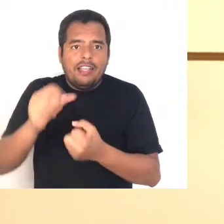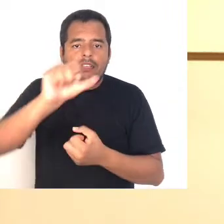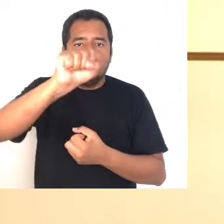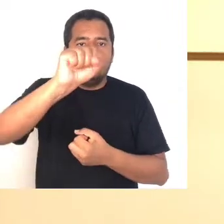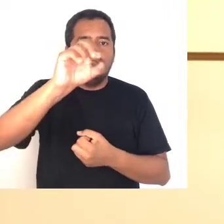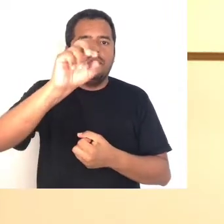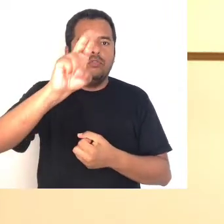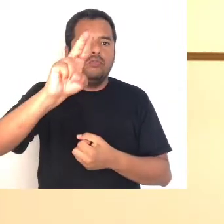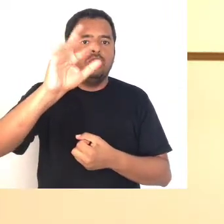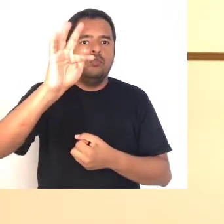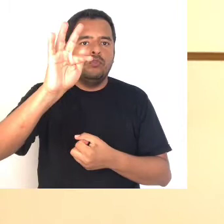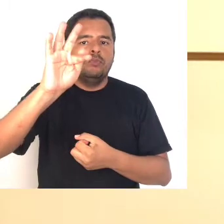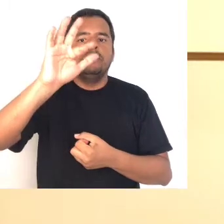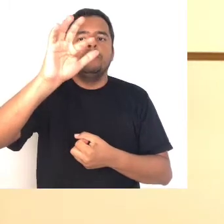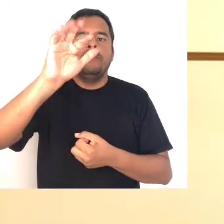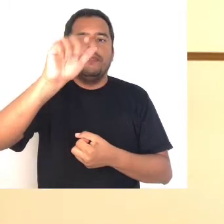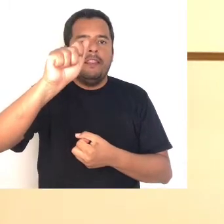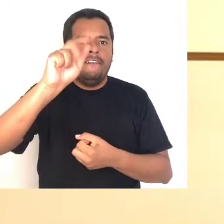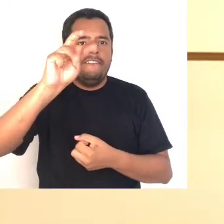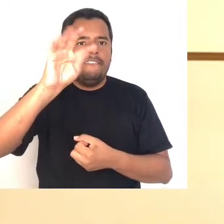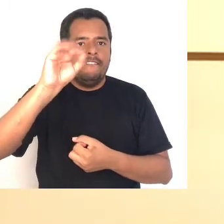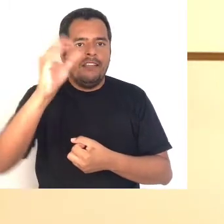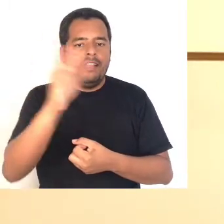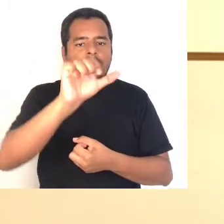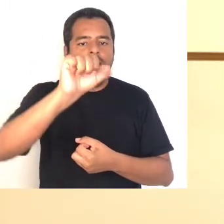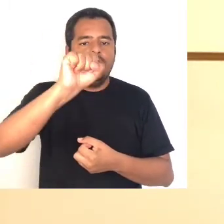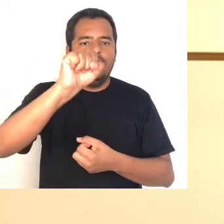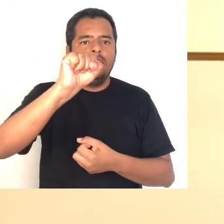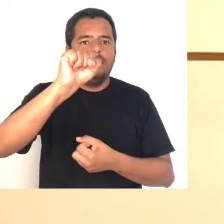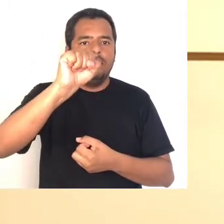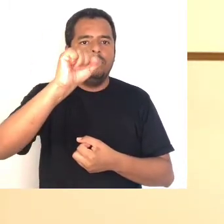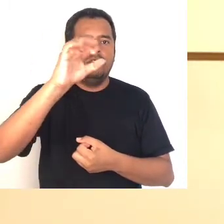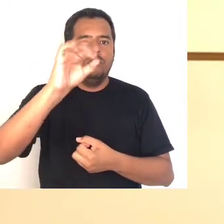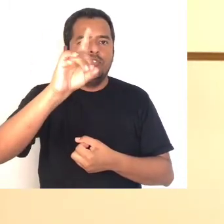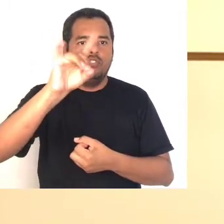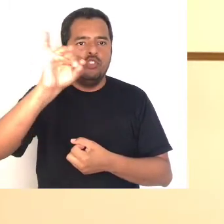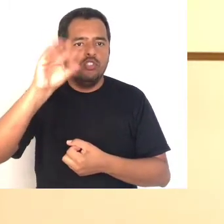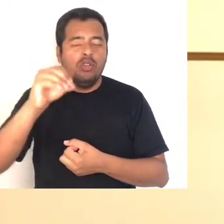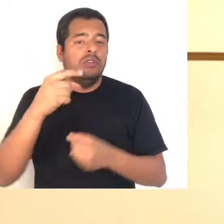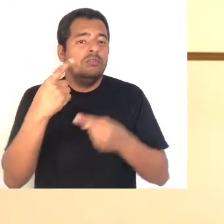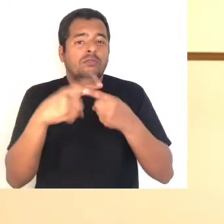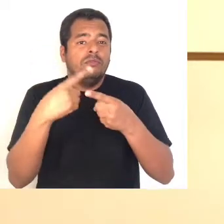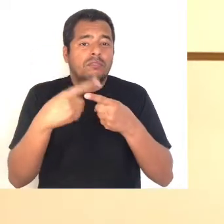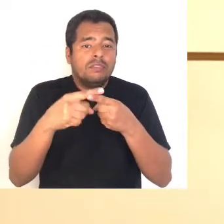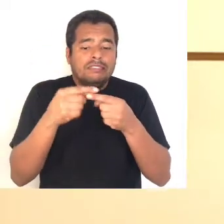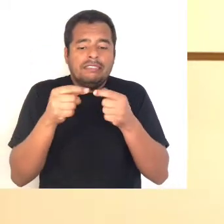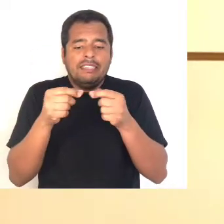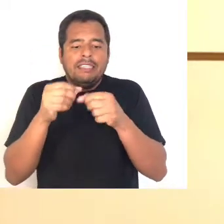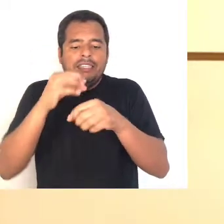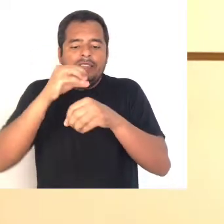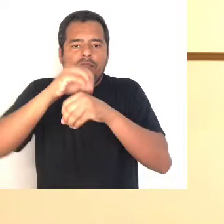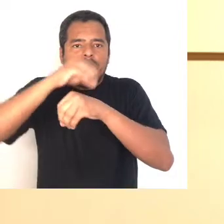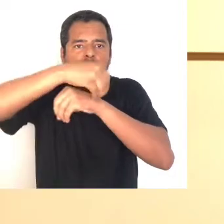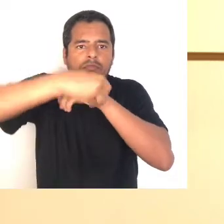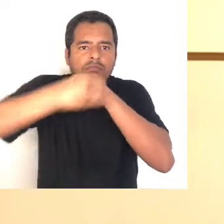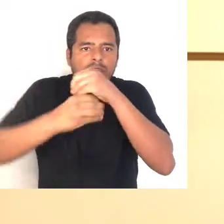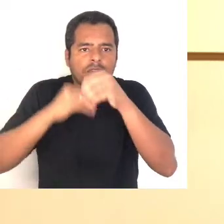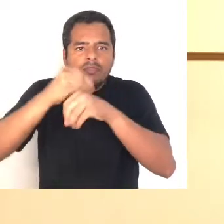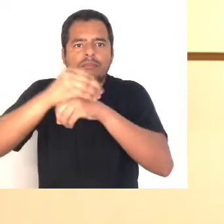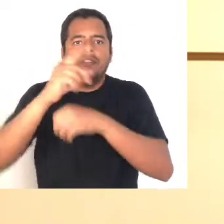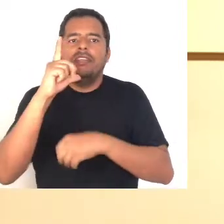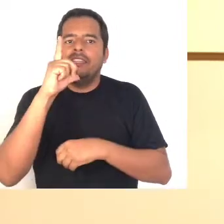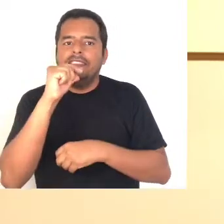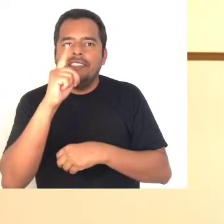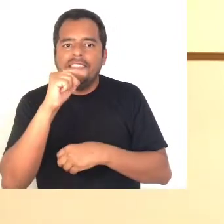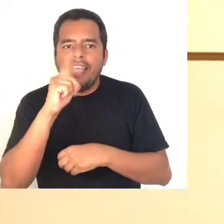Eu irei secar ela com sulfato de sódio anidro. Sulfato de sódio anidro, ele justamente, as possíveis moléculas de água